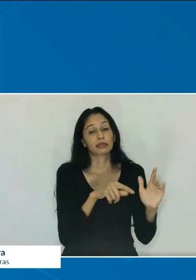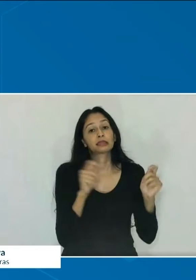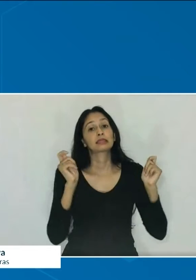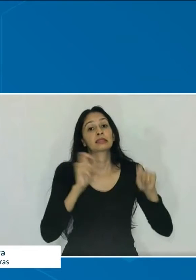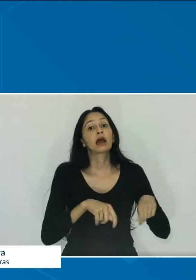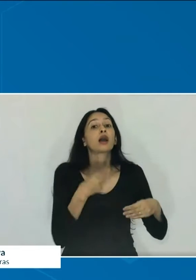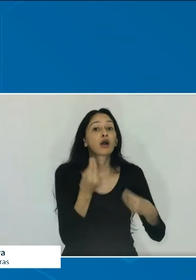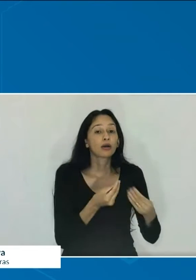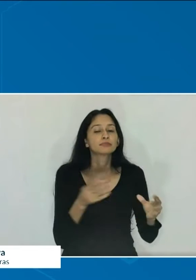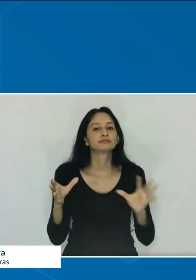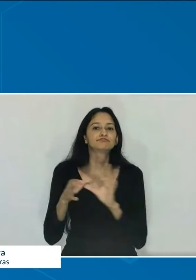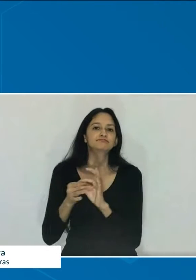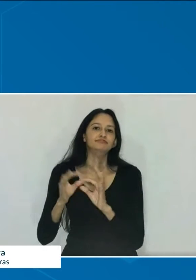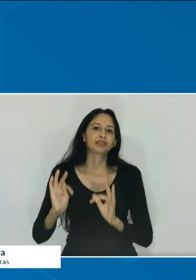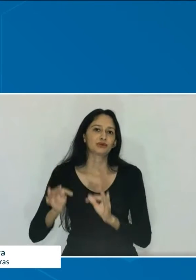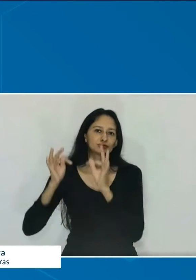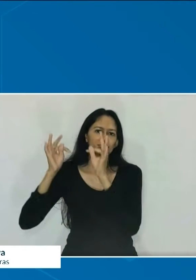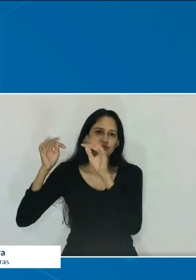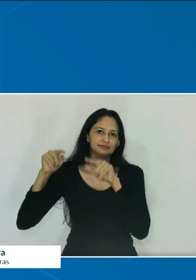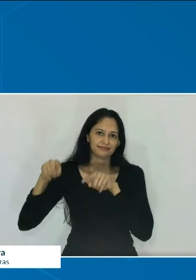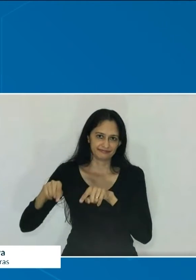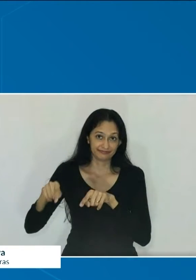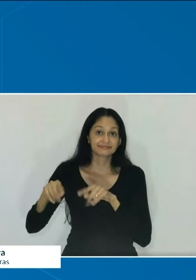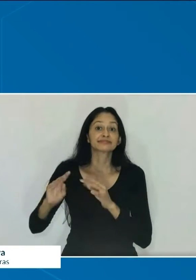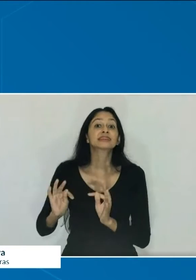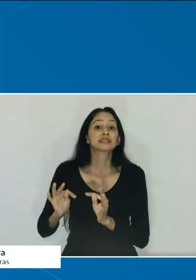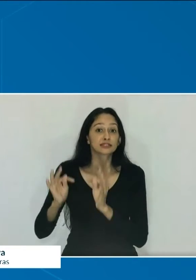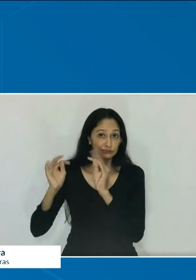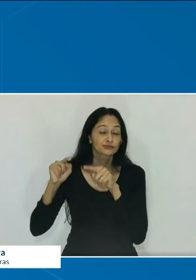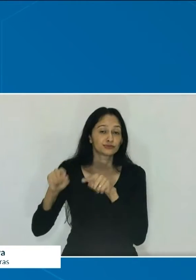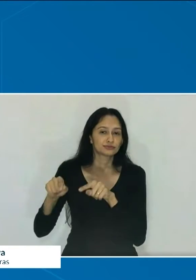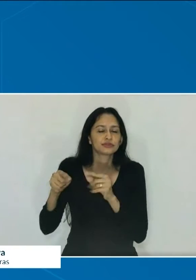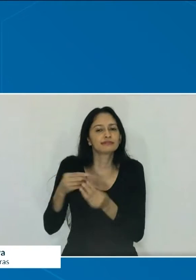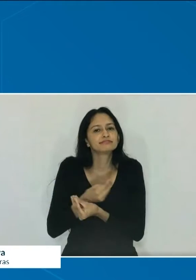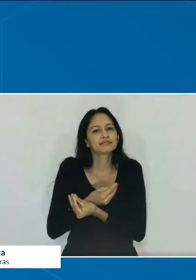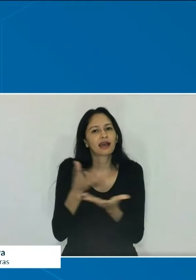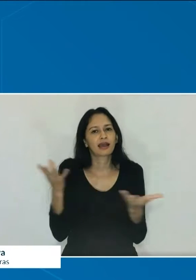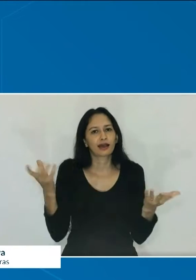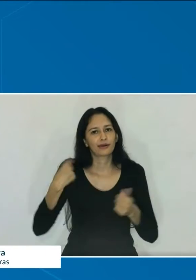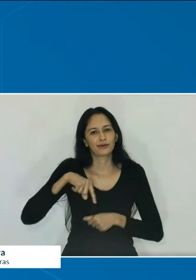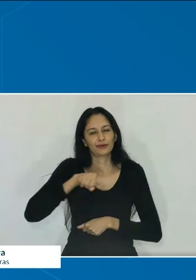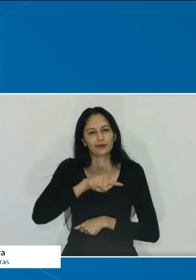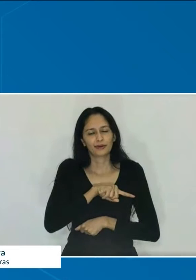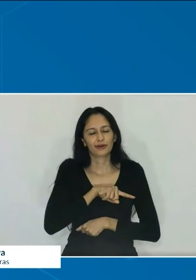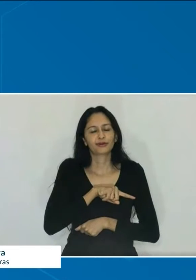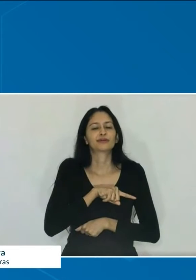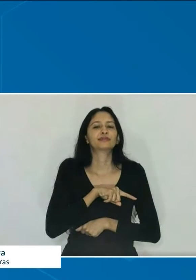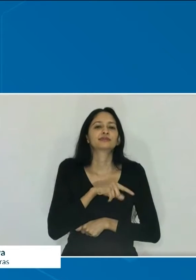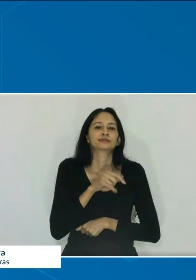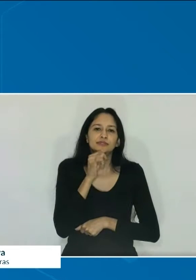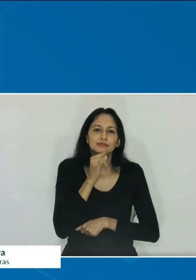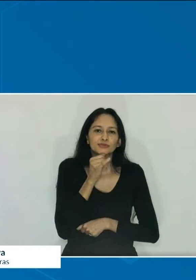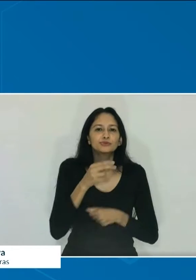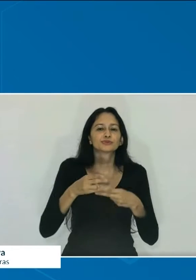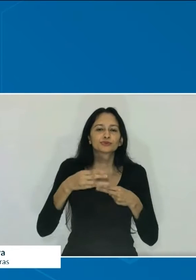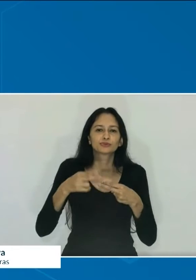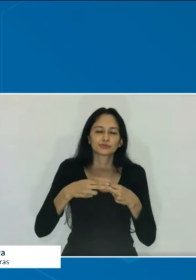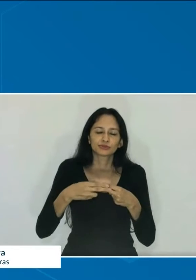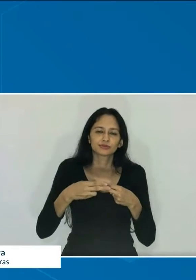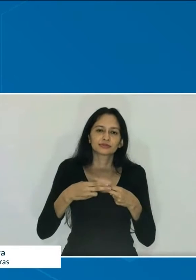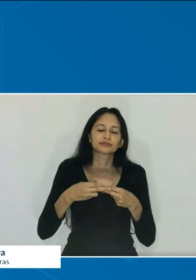que nós entramos, né? Então, através da tecnologia, nós podemos, então, utilizar e beneficiar um pouco